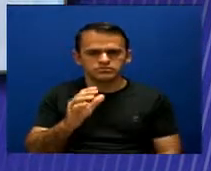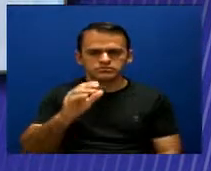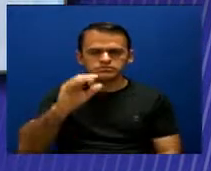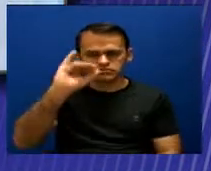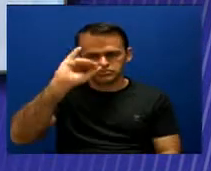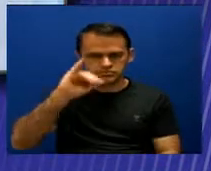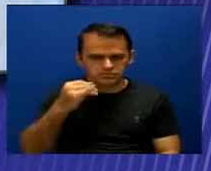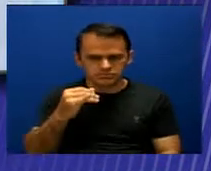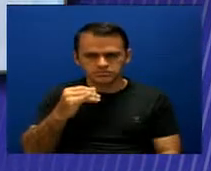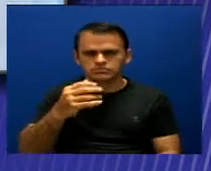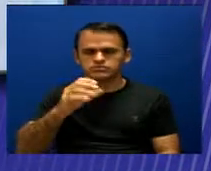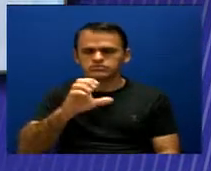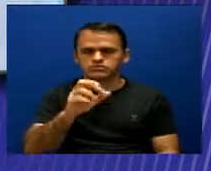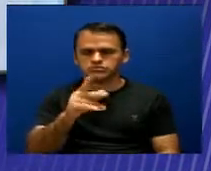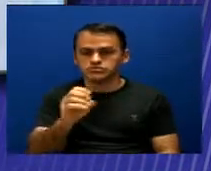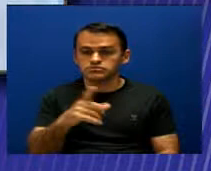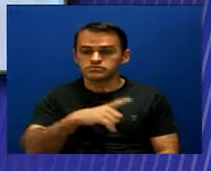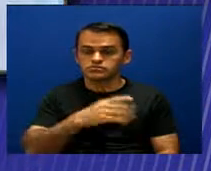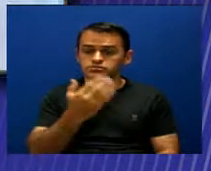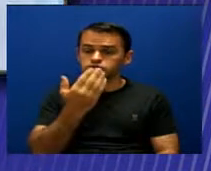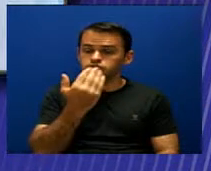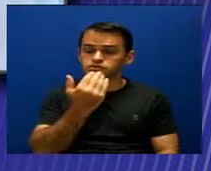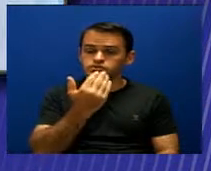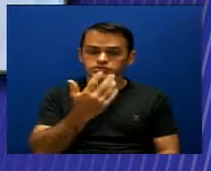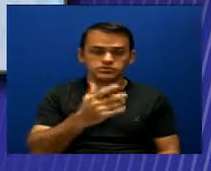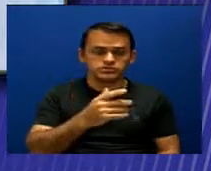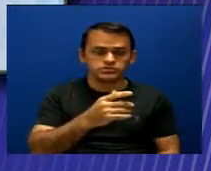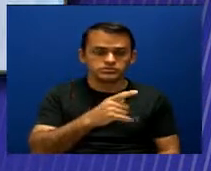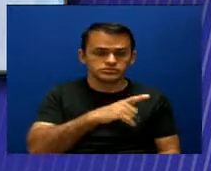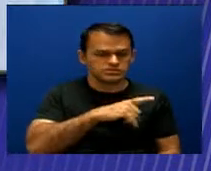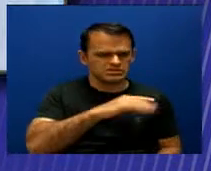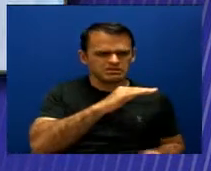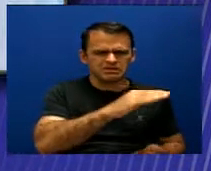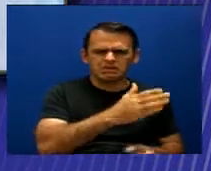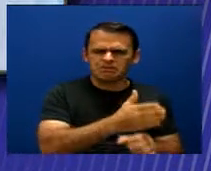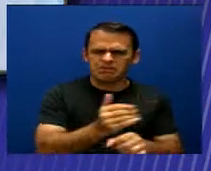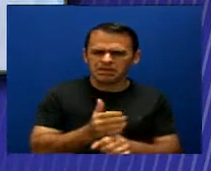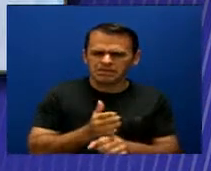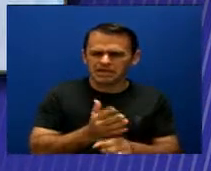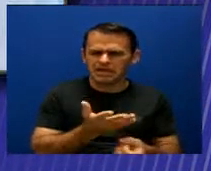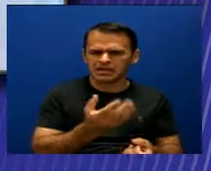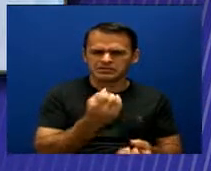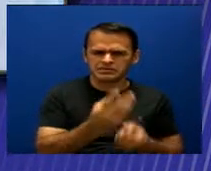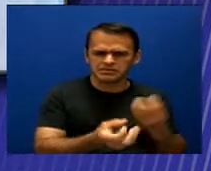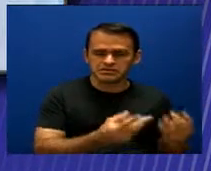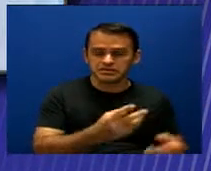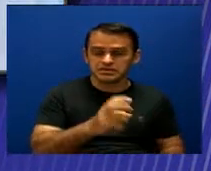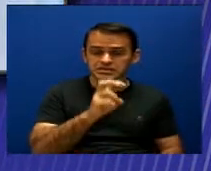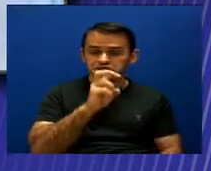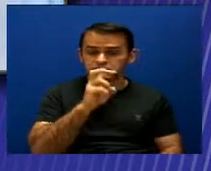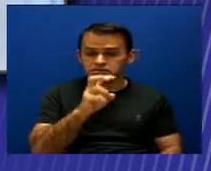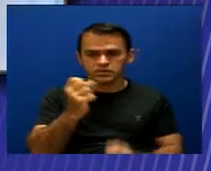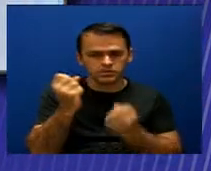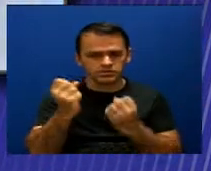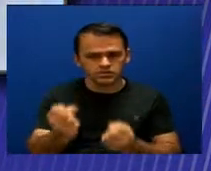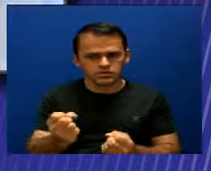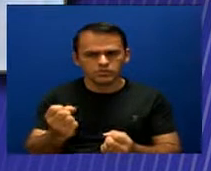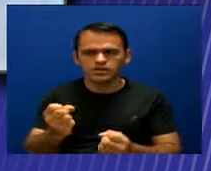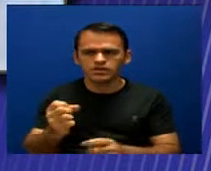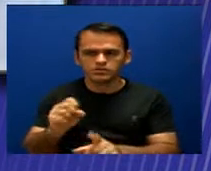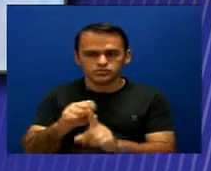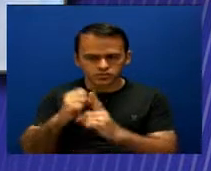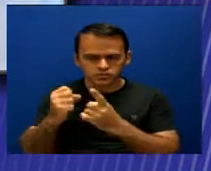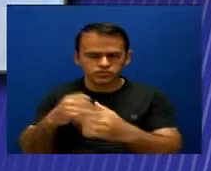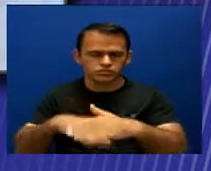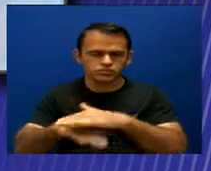tem 7,5 toneladas, tinha 2,5 toneladas que foram de batatas, já foram doadas. Essas 5 toneladas estão no Fundo Social e